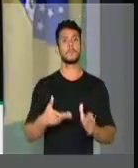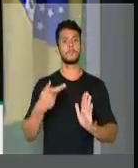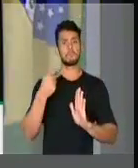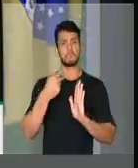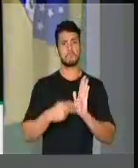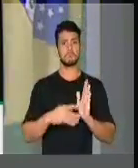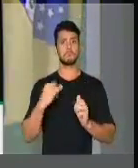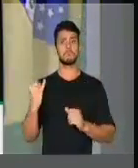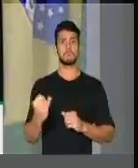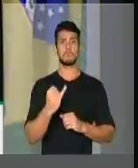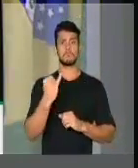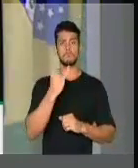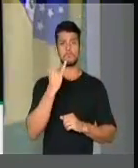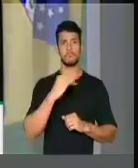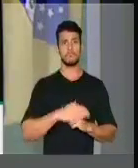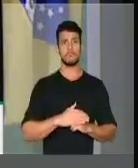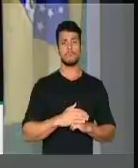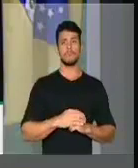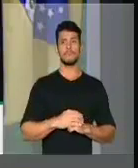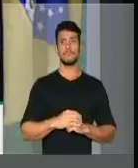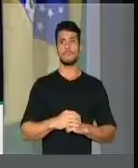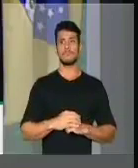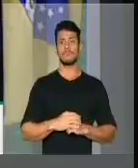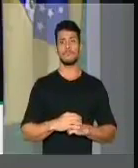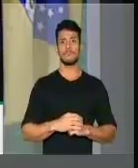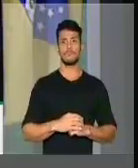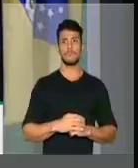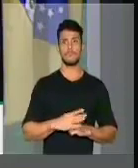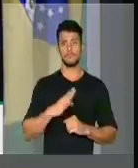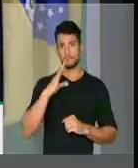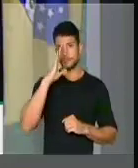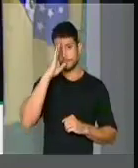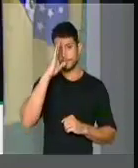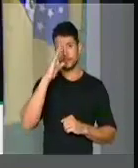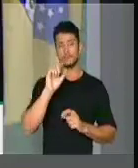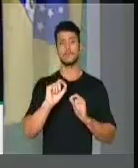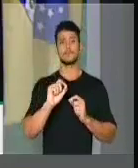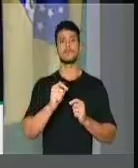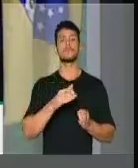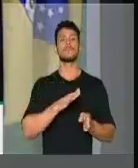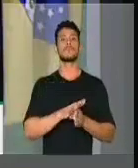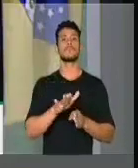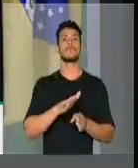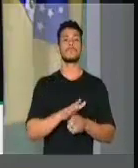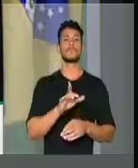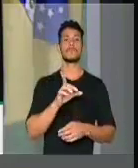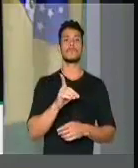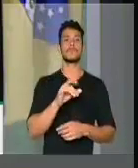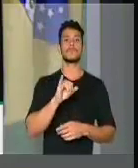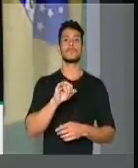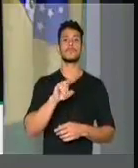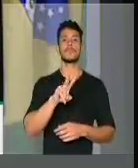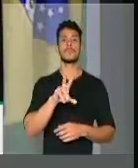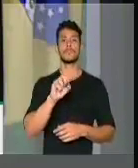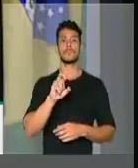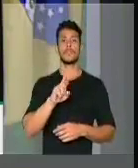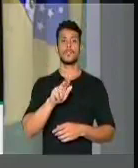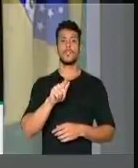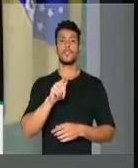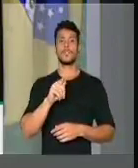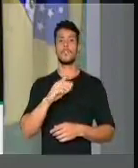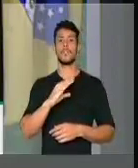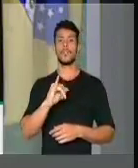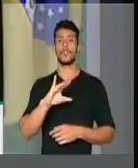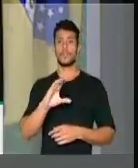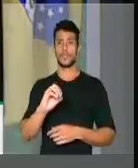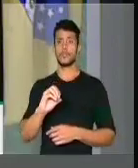importância para tudo aquele que diz respeito à regulamentação do divórcio no Código Civil,